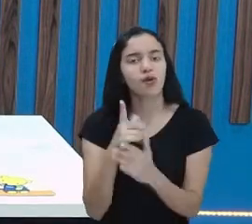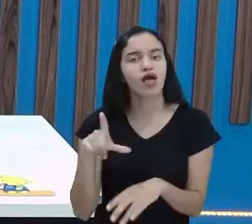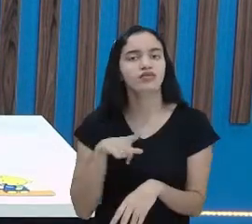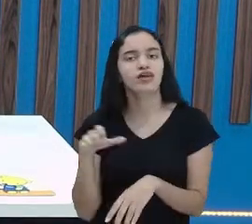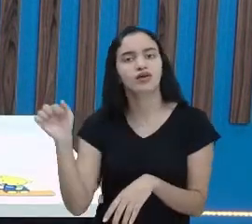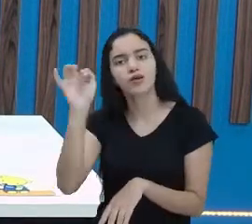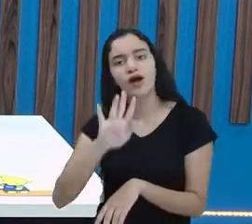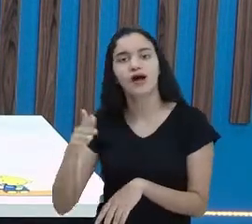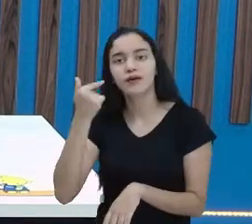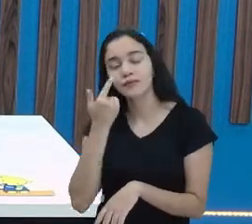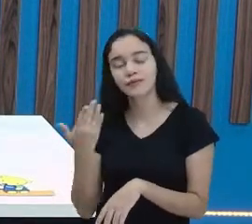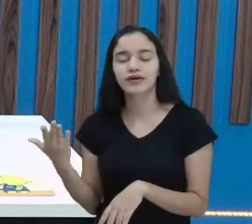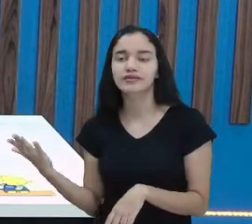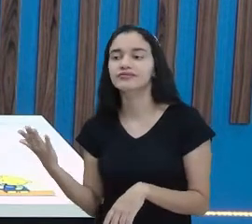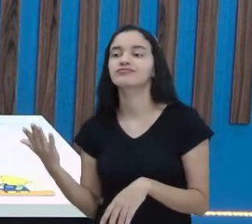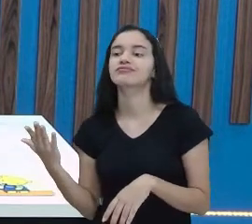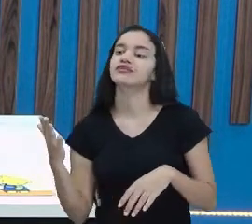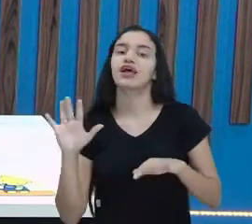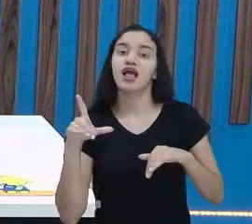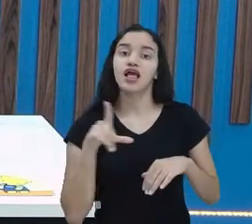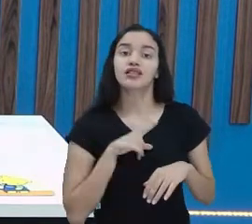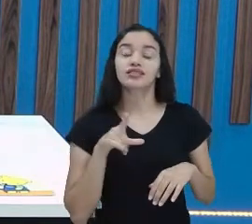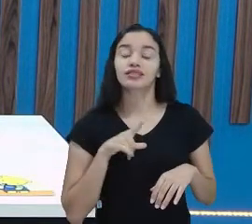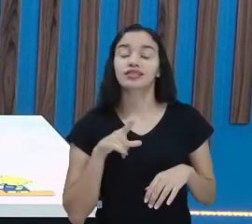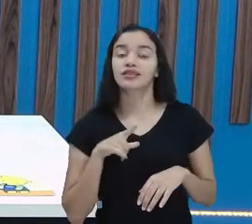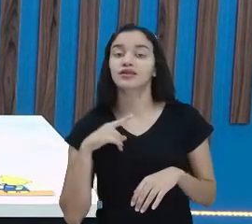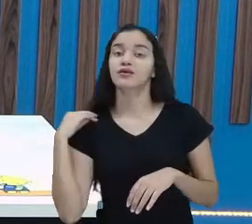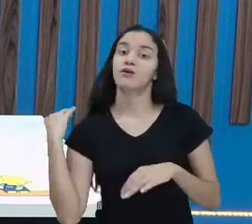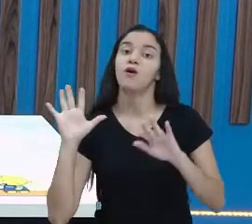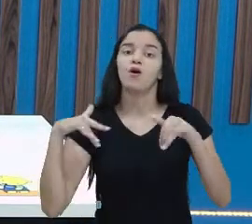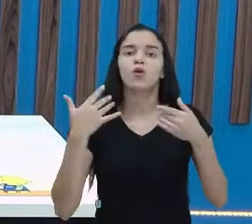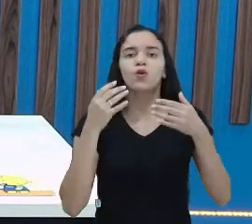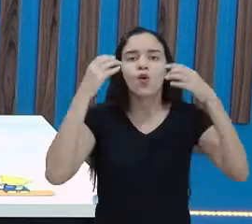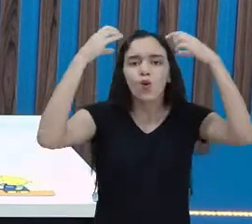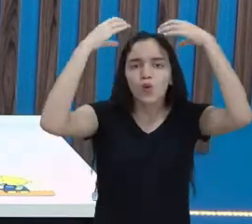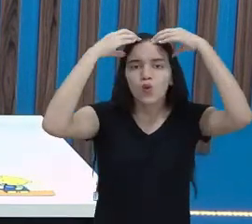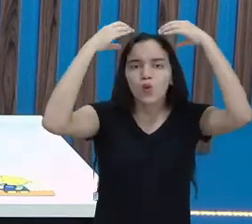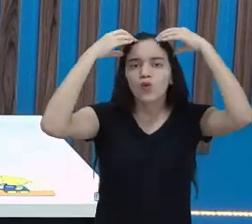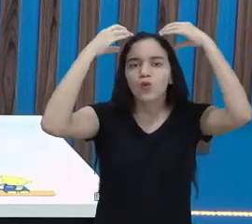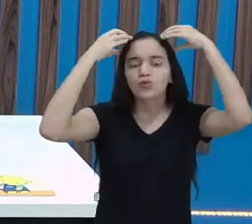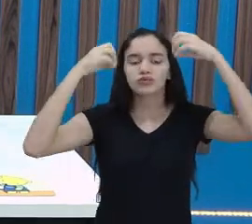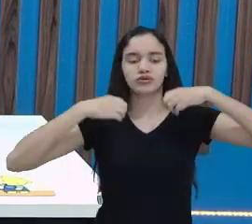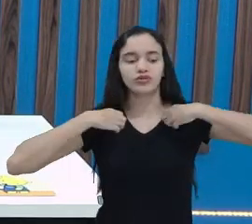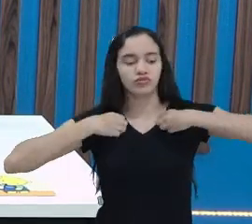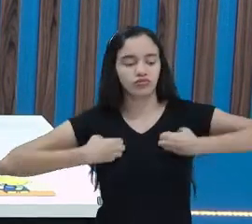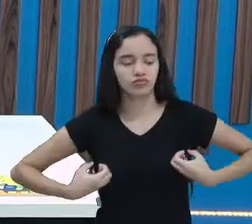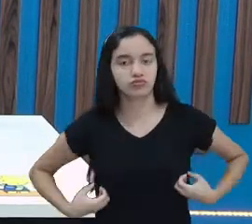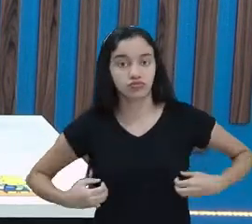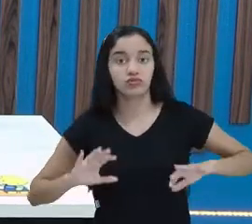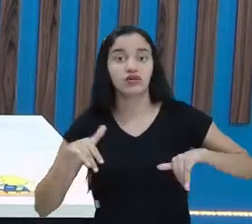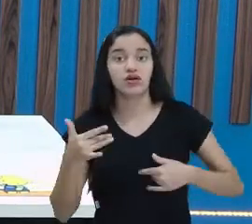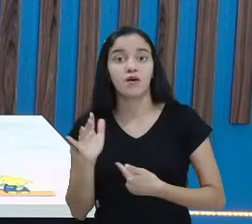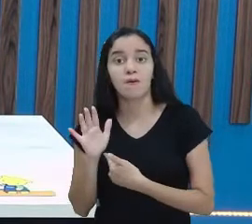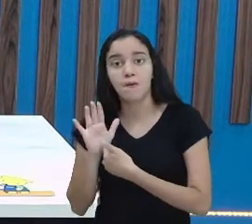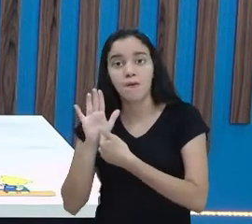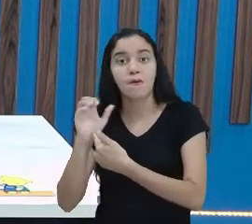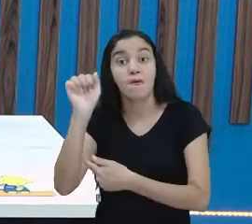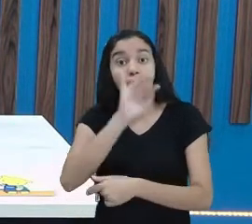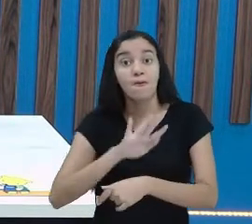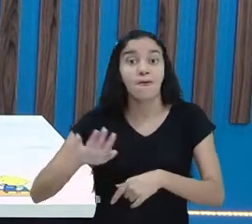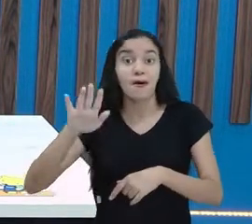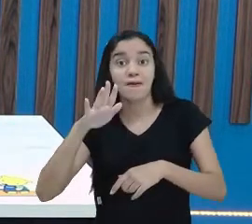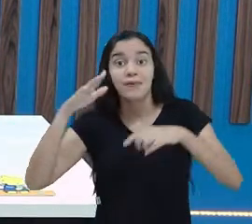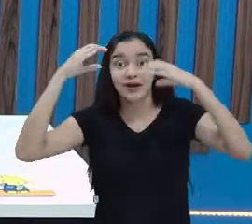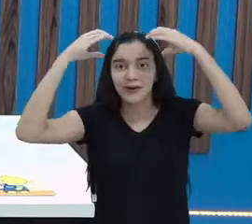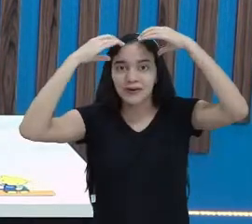de um ursinho com uma mochila nas costas, tá certo? Para simbolizar a hora do recreio na escola, eu trouxe uma imagem de um